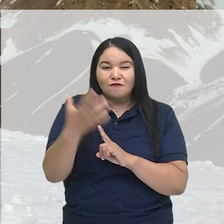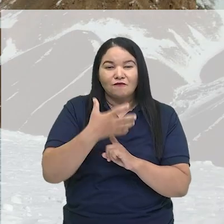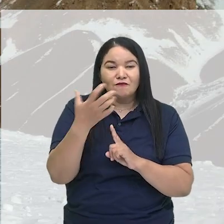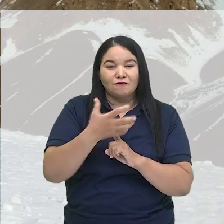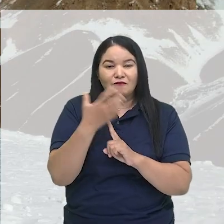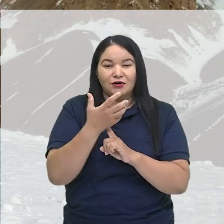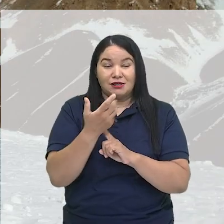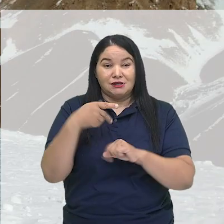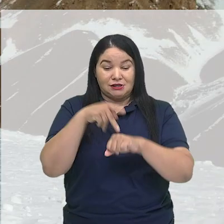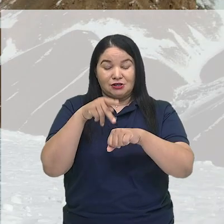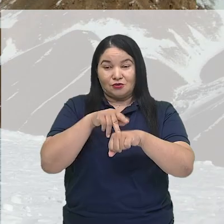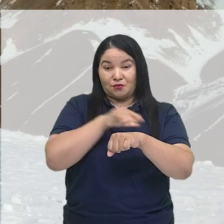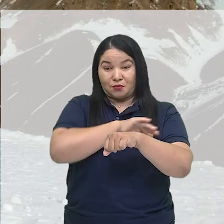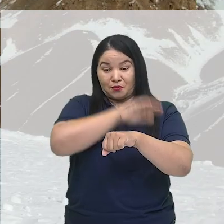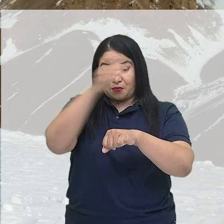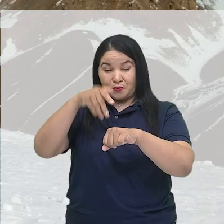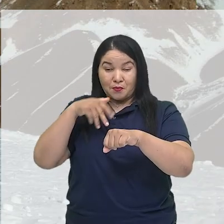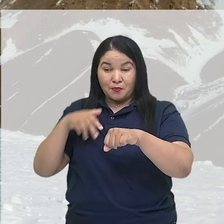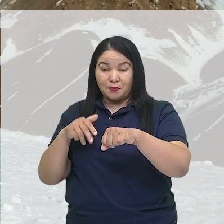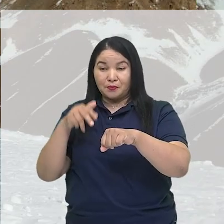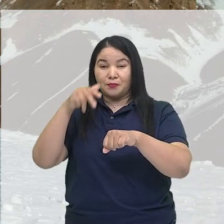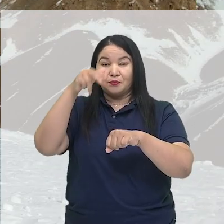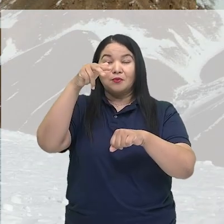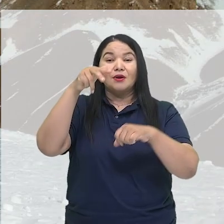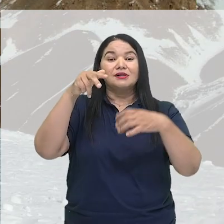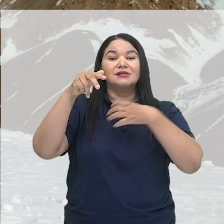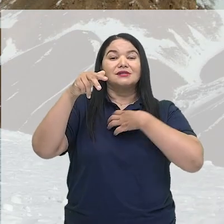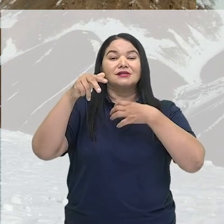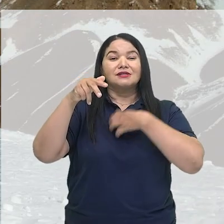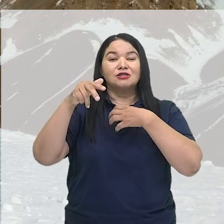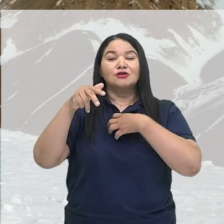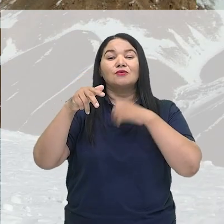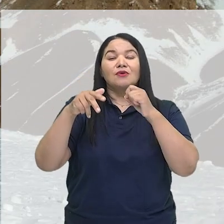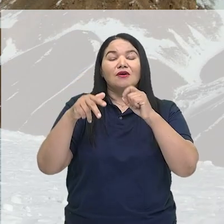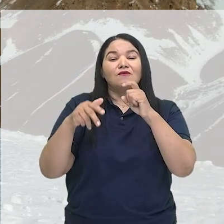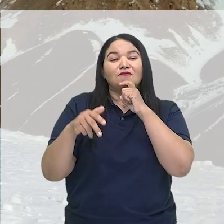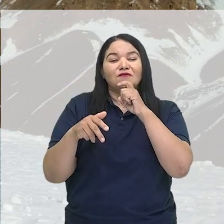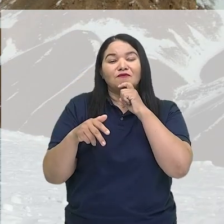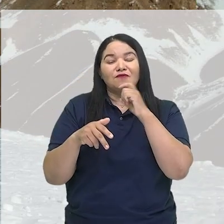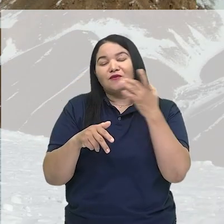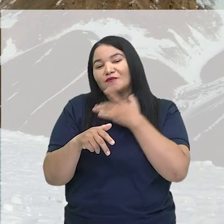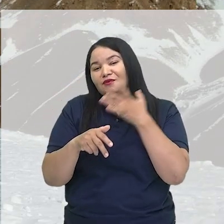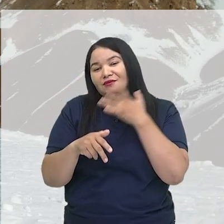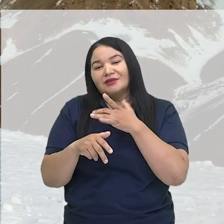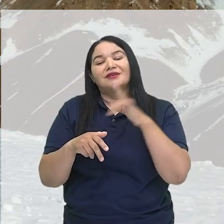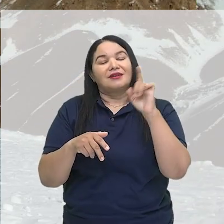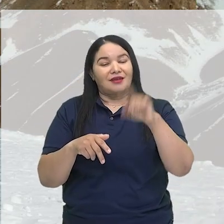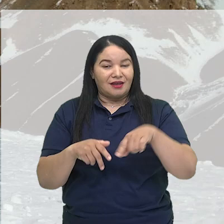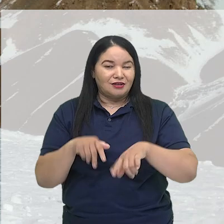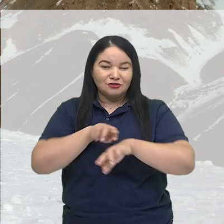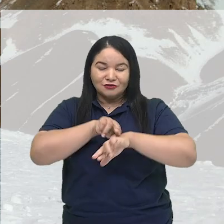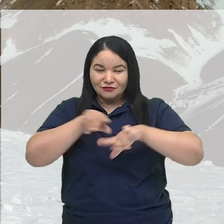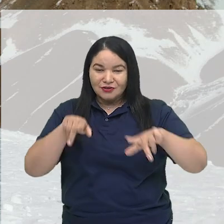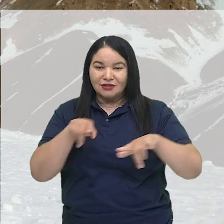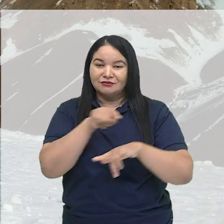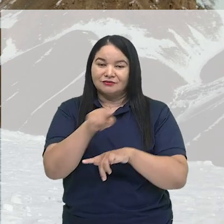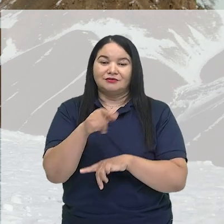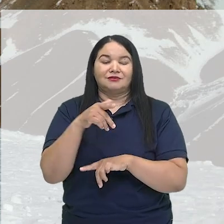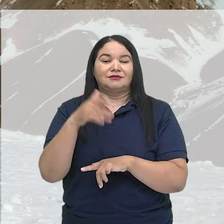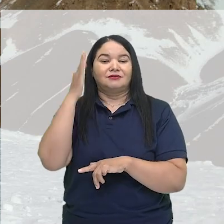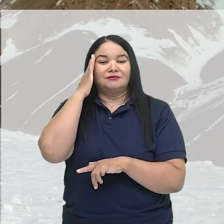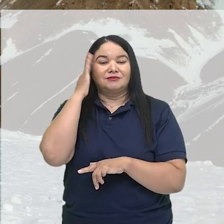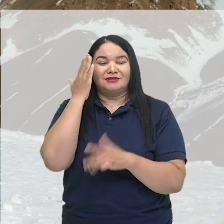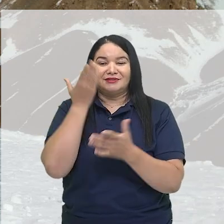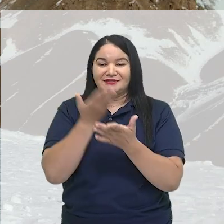ao subir uma montanha, né? Você vai sentir aquele friozinho característico e assim você vai poder se